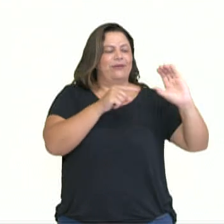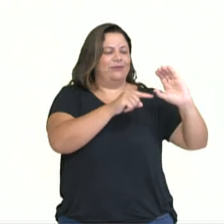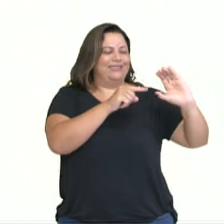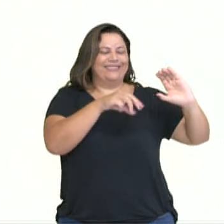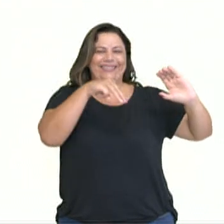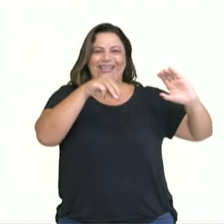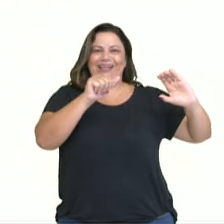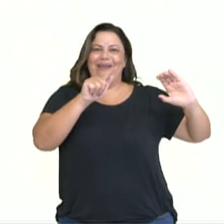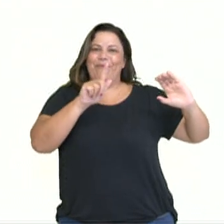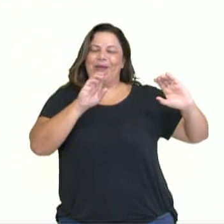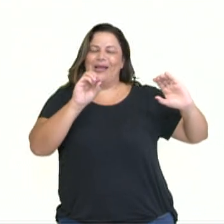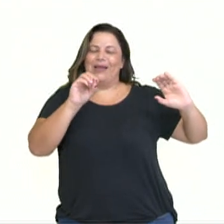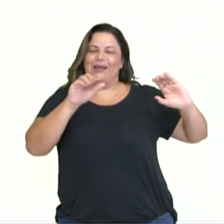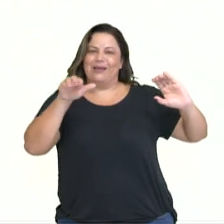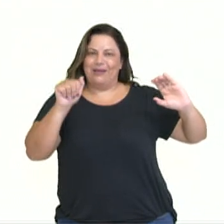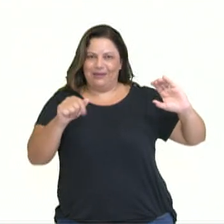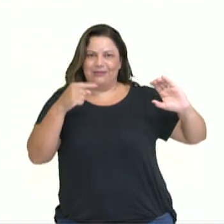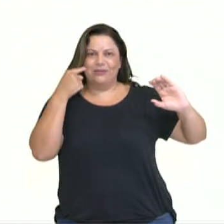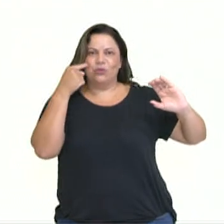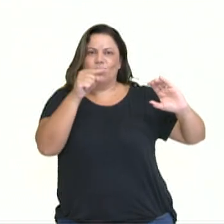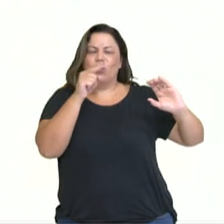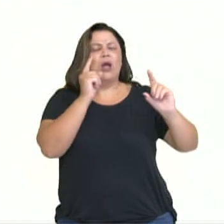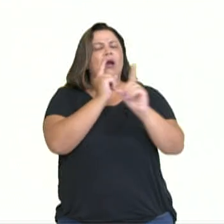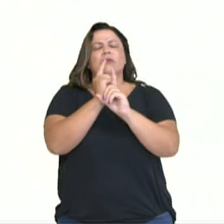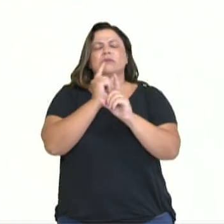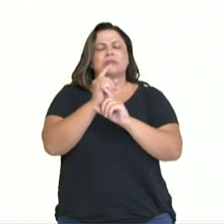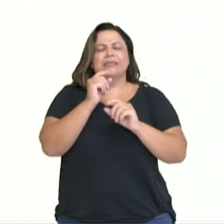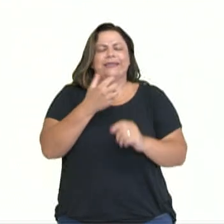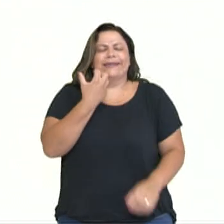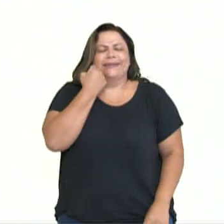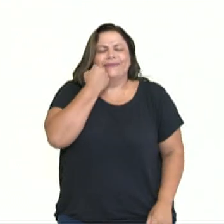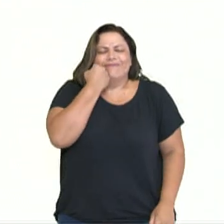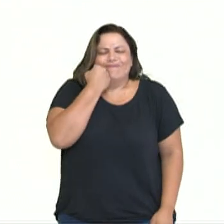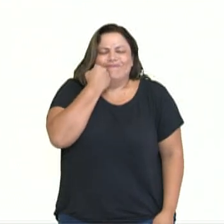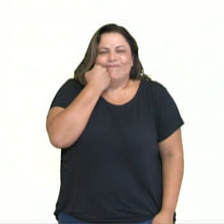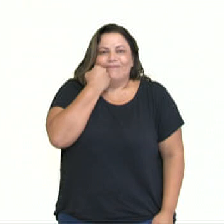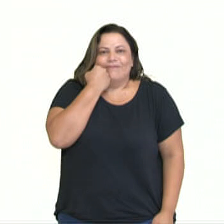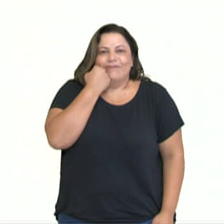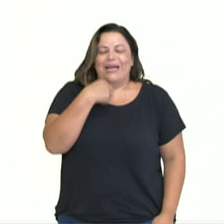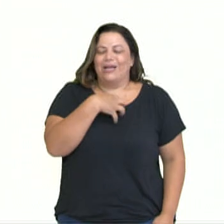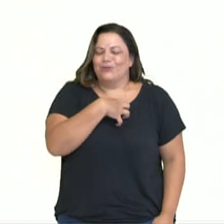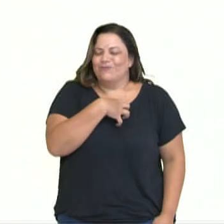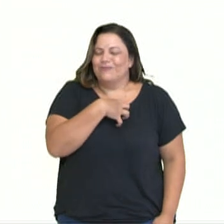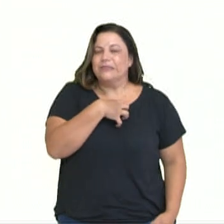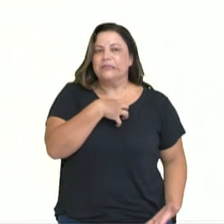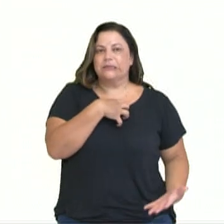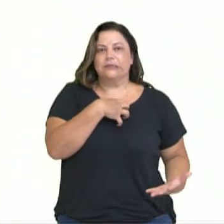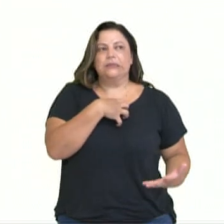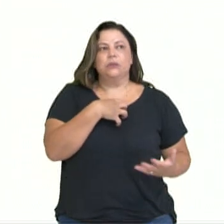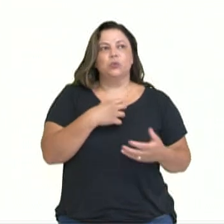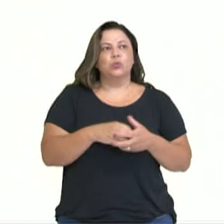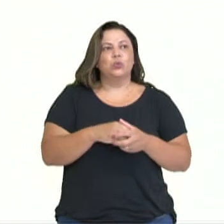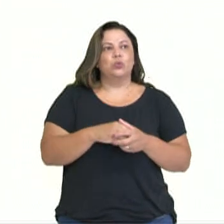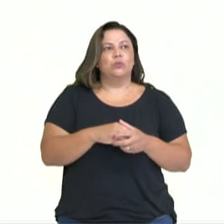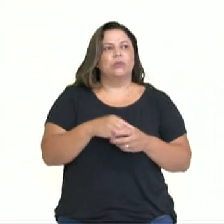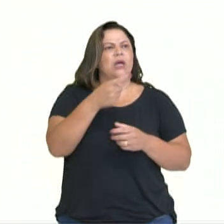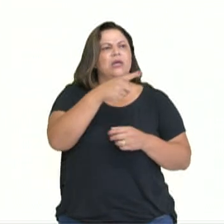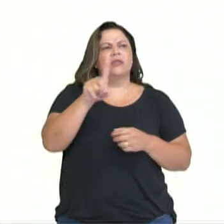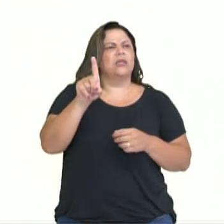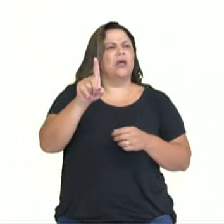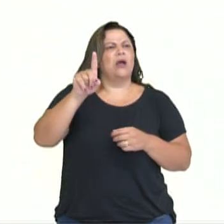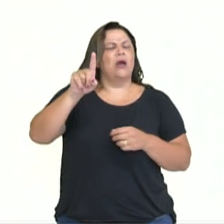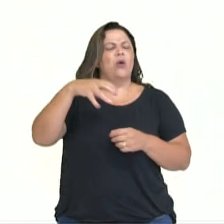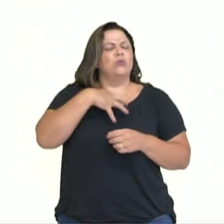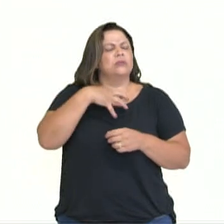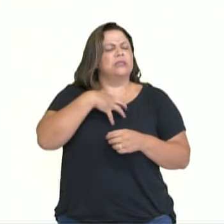terceto, você vai descobrir o que ela fala, ó, que a mágoa que ela sente, né? E aqui, ó, irmãos, não